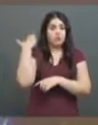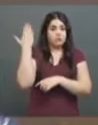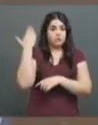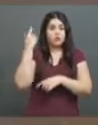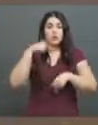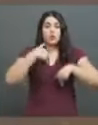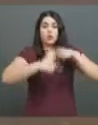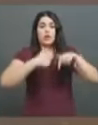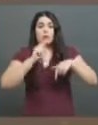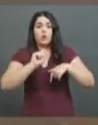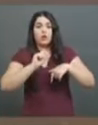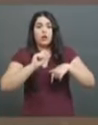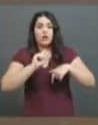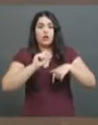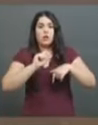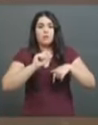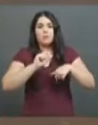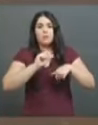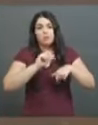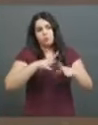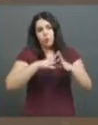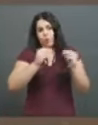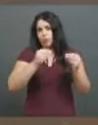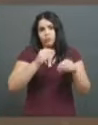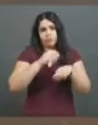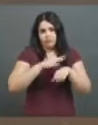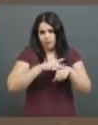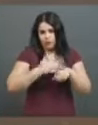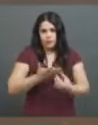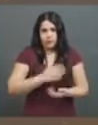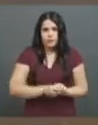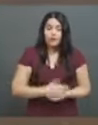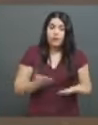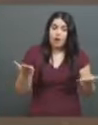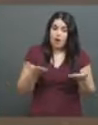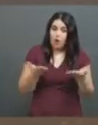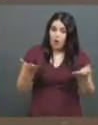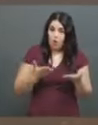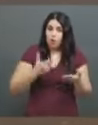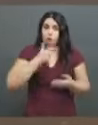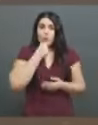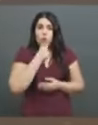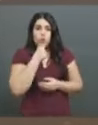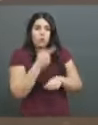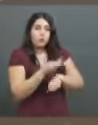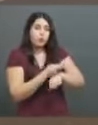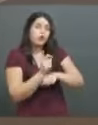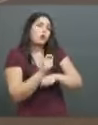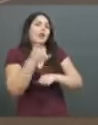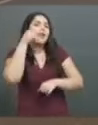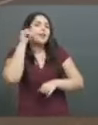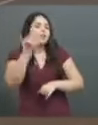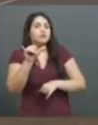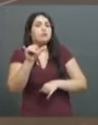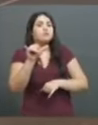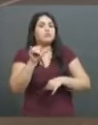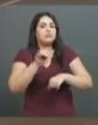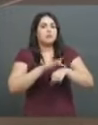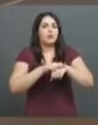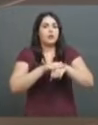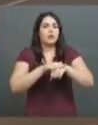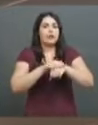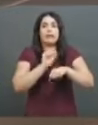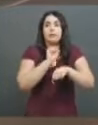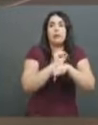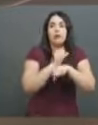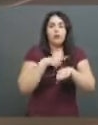trabalho mais para reabilitação. E atualmente os homens estão buscando mais um processo de prevenção. Não está esperando a bomba